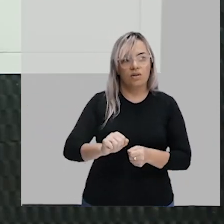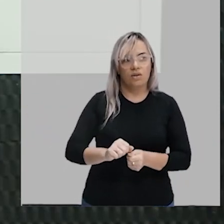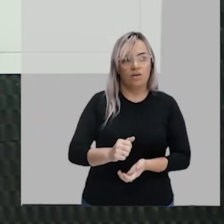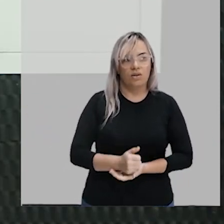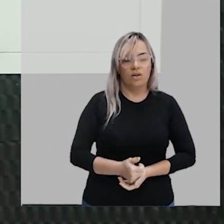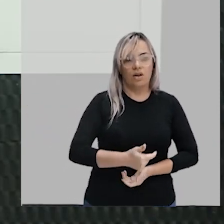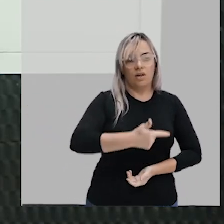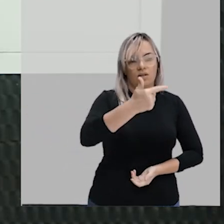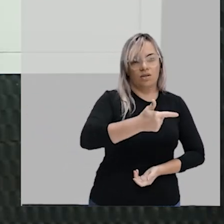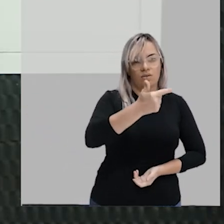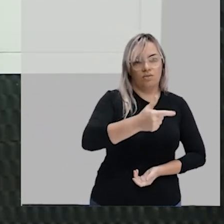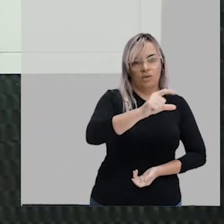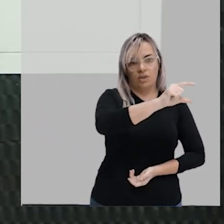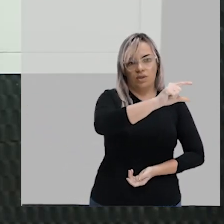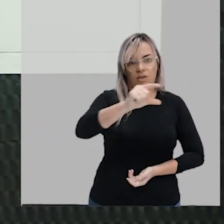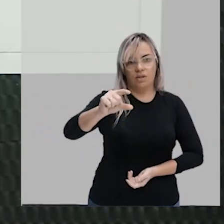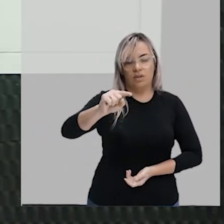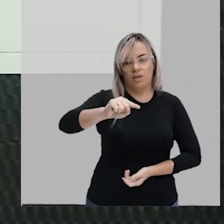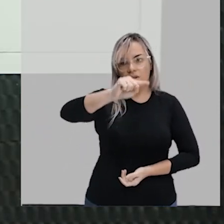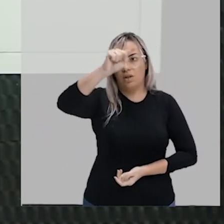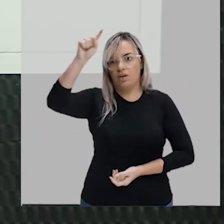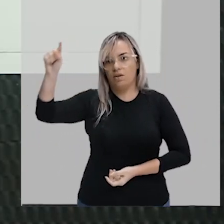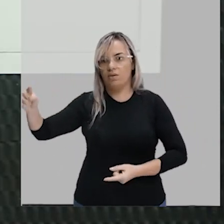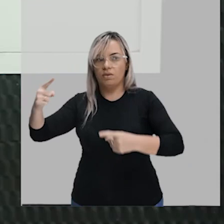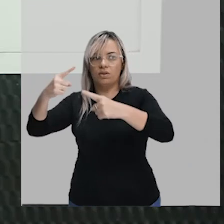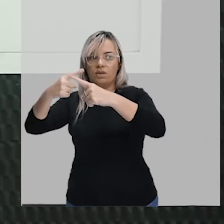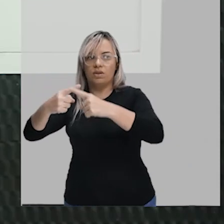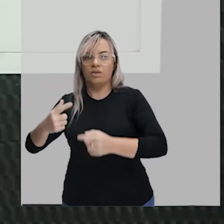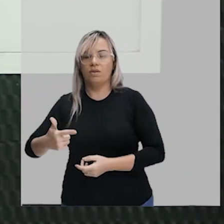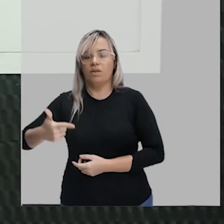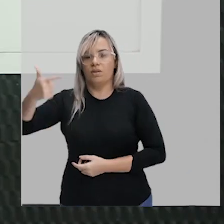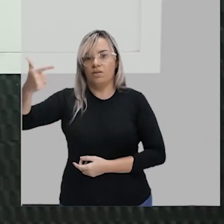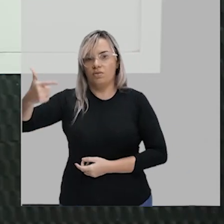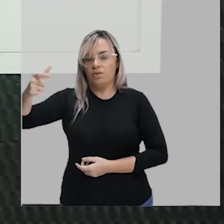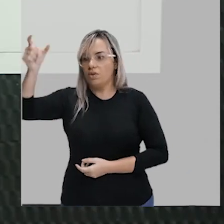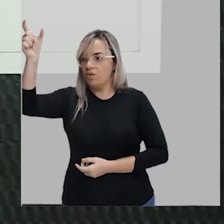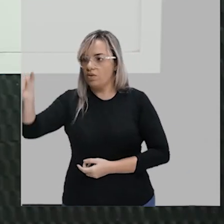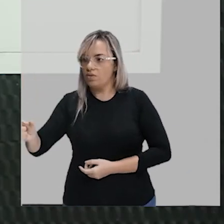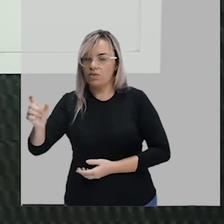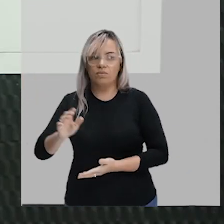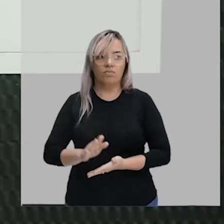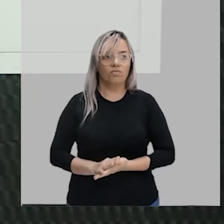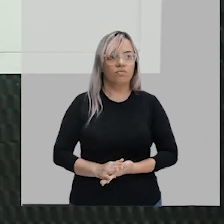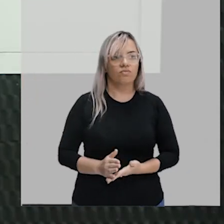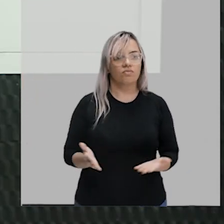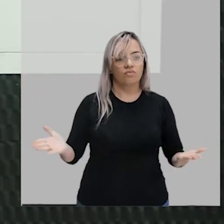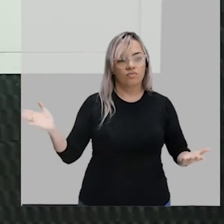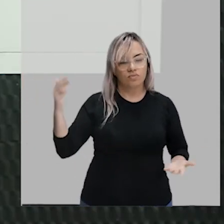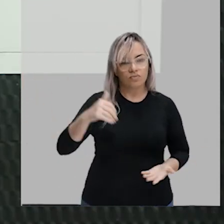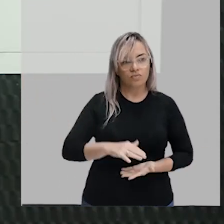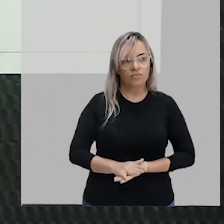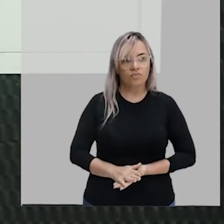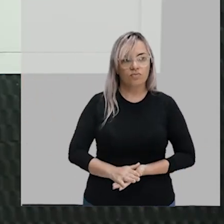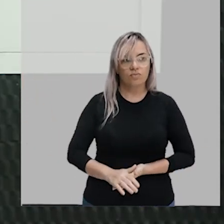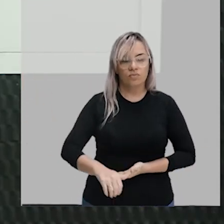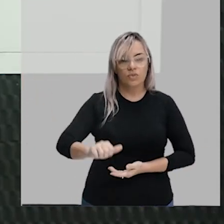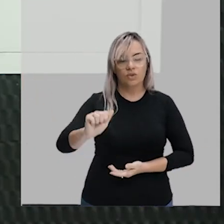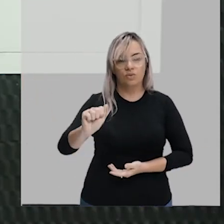segunda coluna, certo? Então vai ficar o A21 vezes o